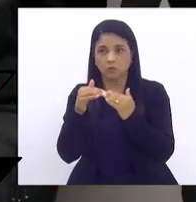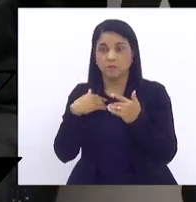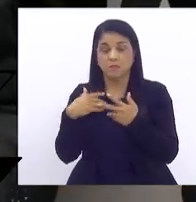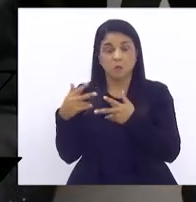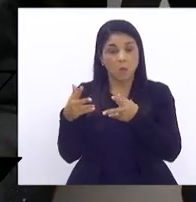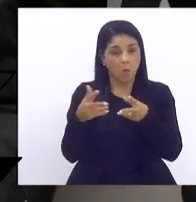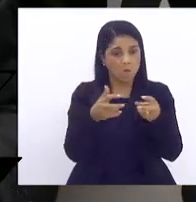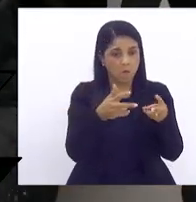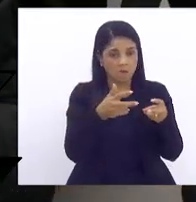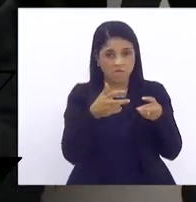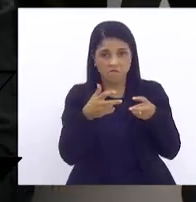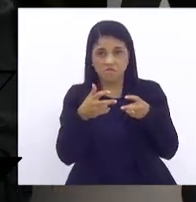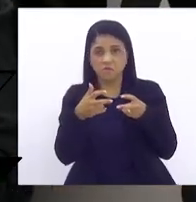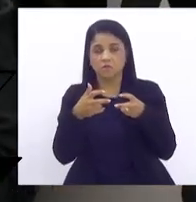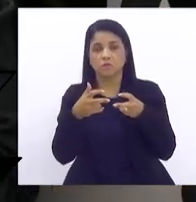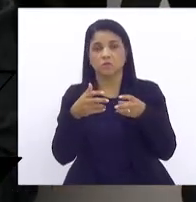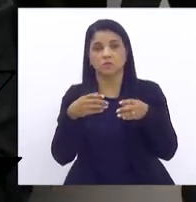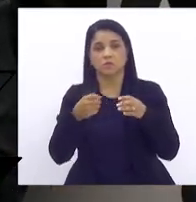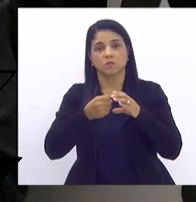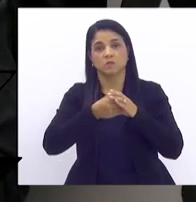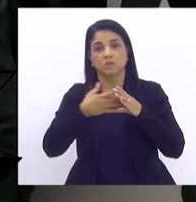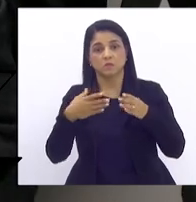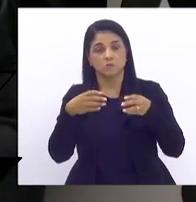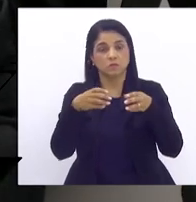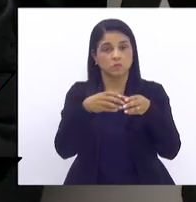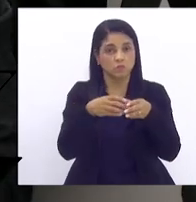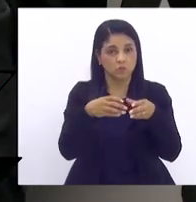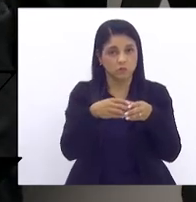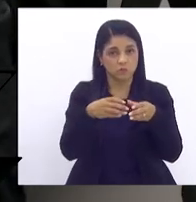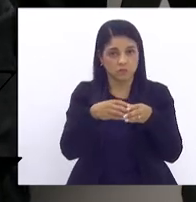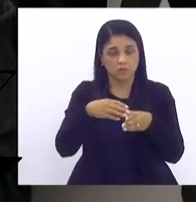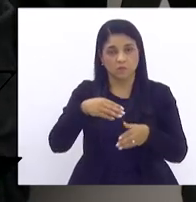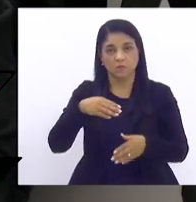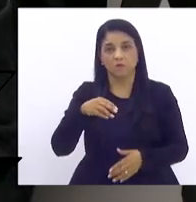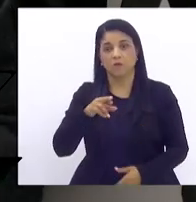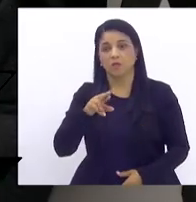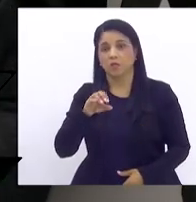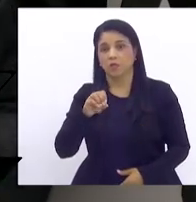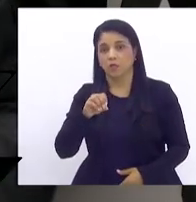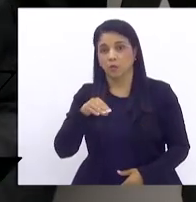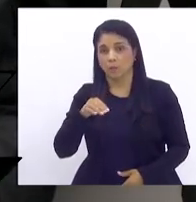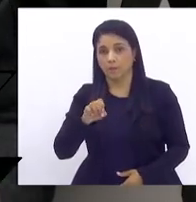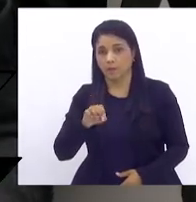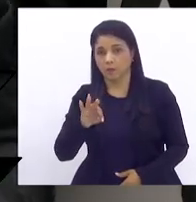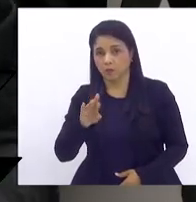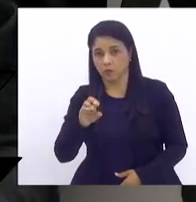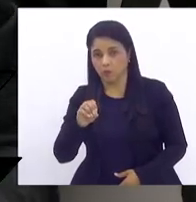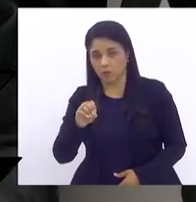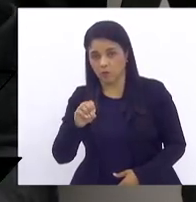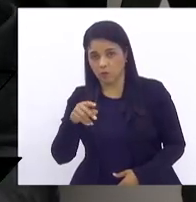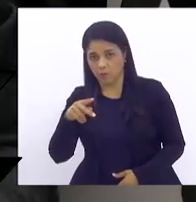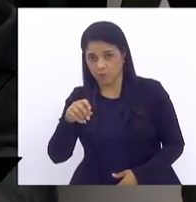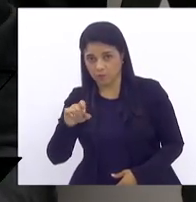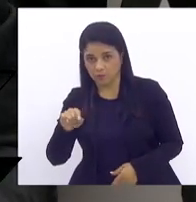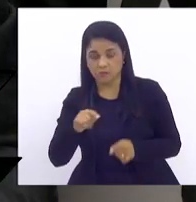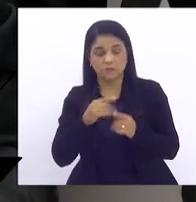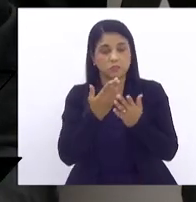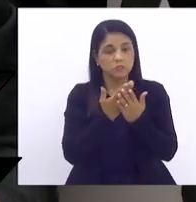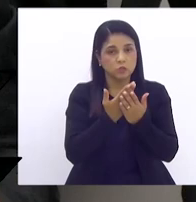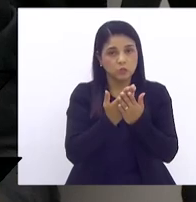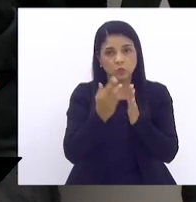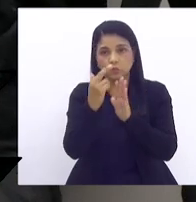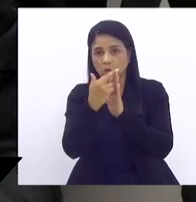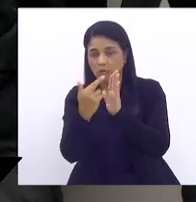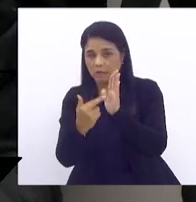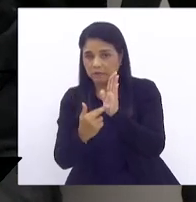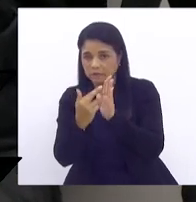as atribuições, tanto do Conselho da Região Metropolitana quanto do Instituto Rio Metrópole, se referem a estudos, à regulação